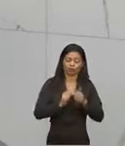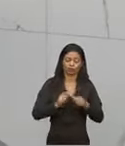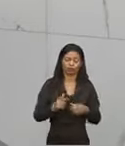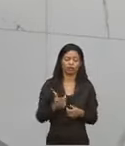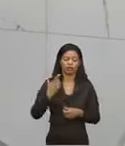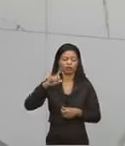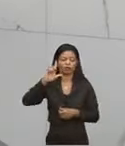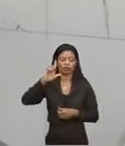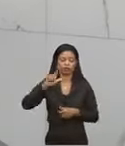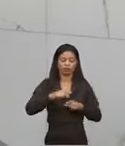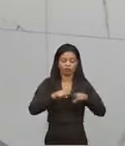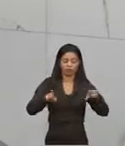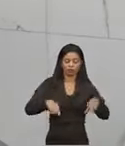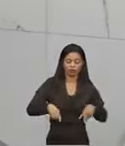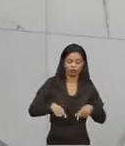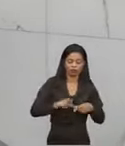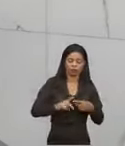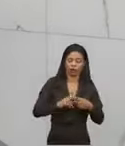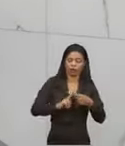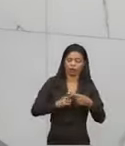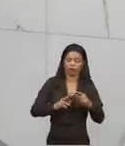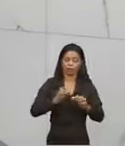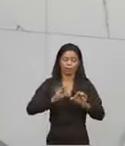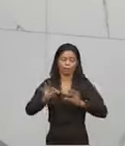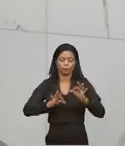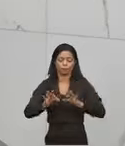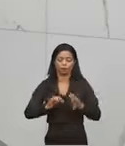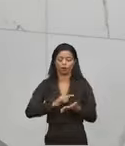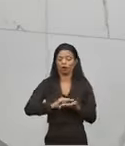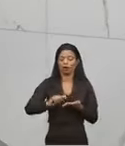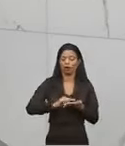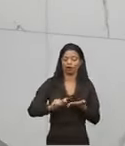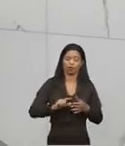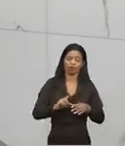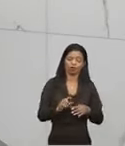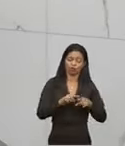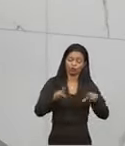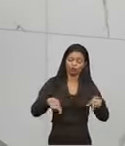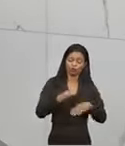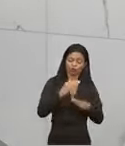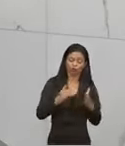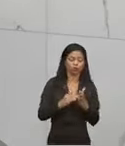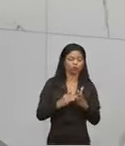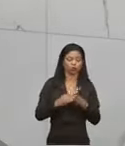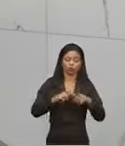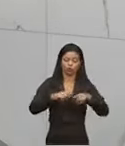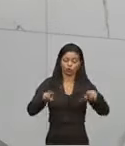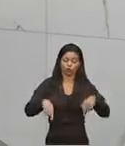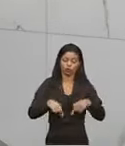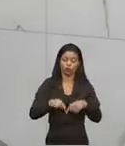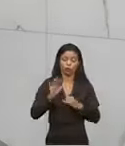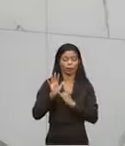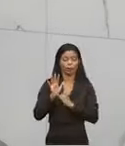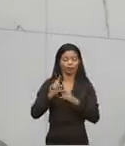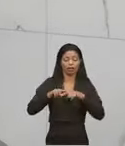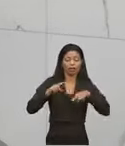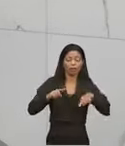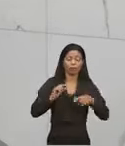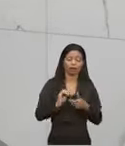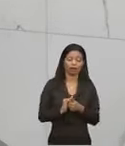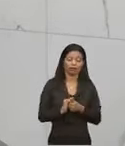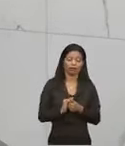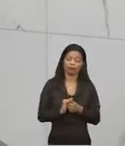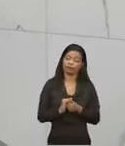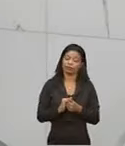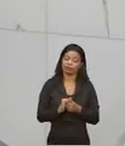de Amassali. Aí, Manuel Jaré, Dantinho, tem brigado lá, Vaninho da Rádio, tem brigado pelo aquele campo lá de Monte